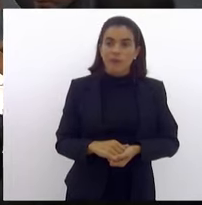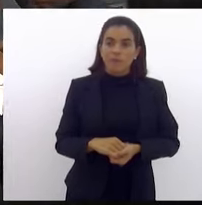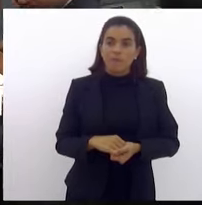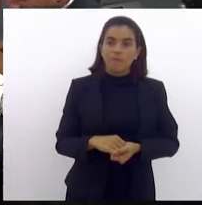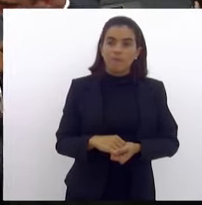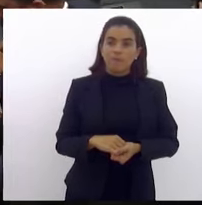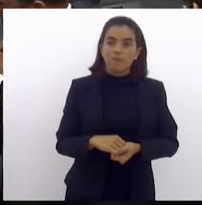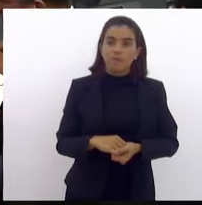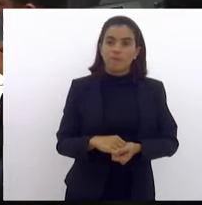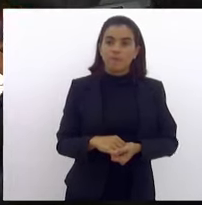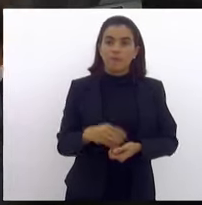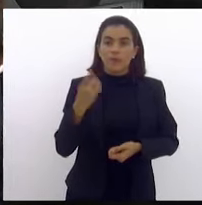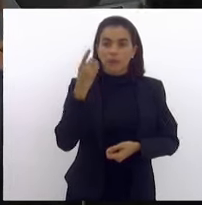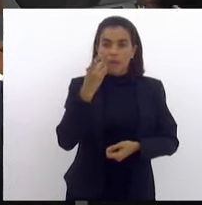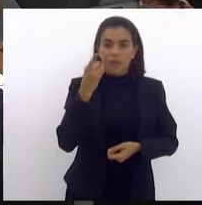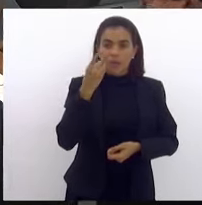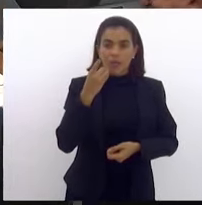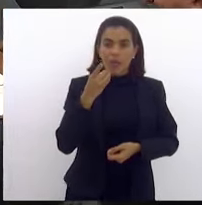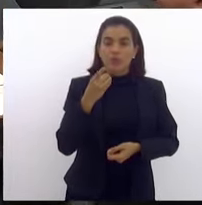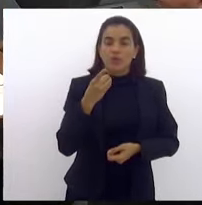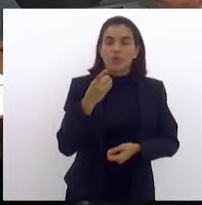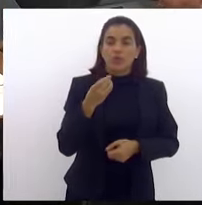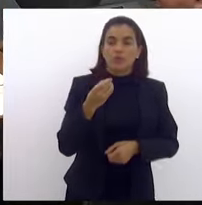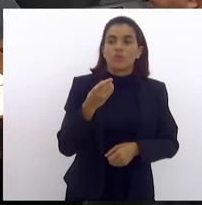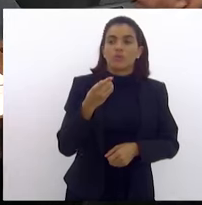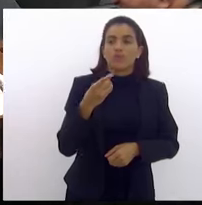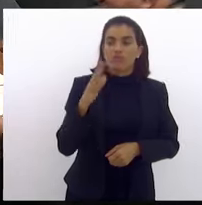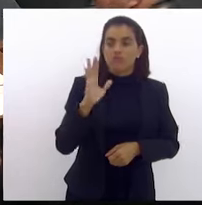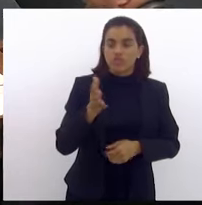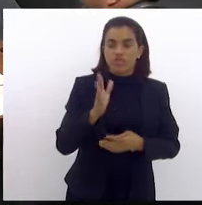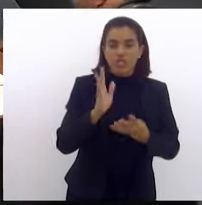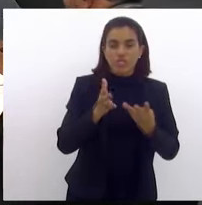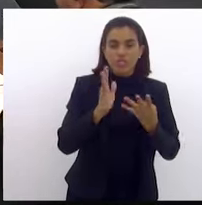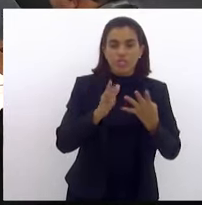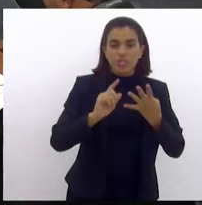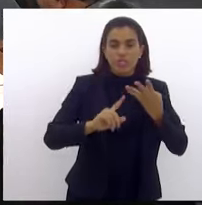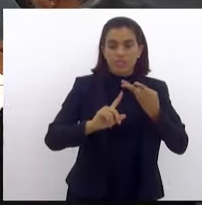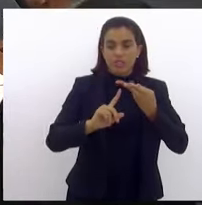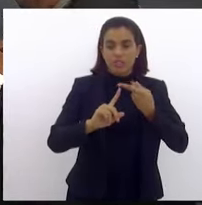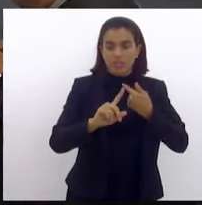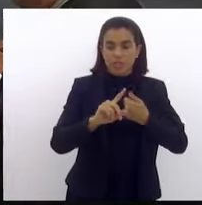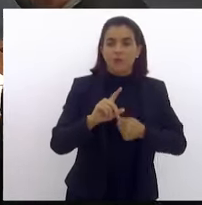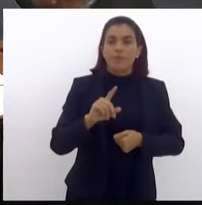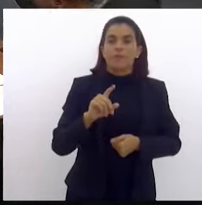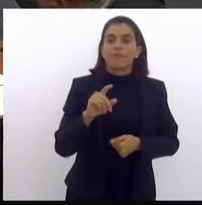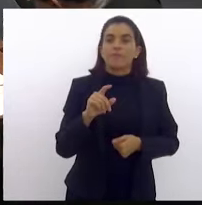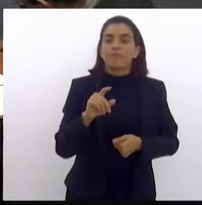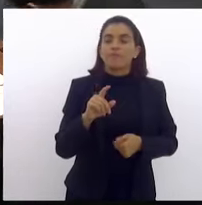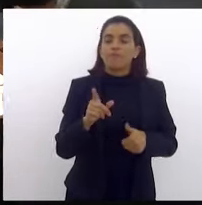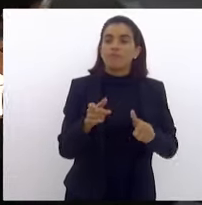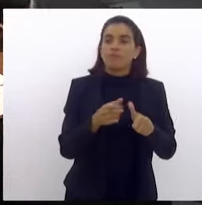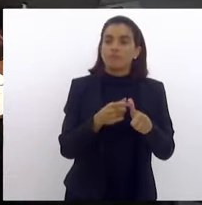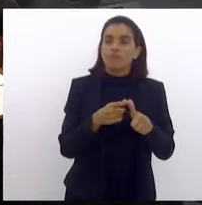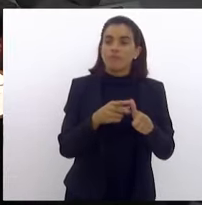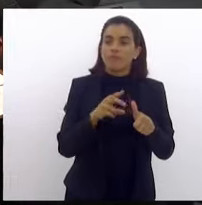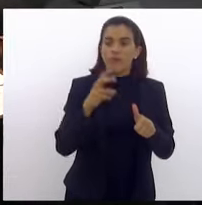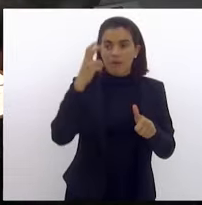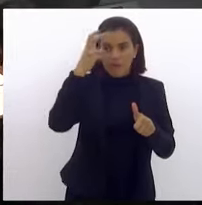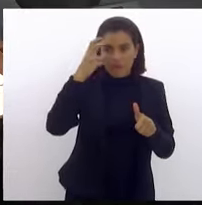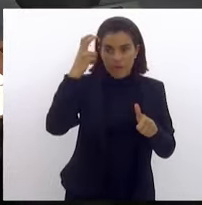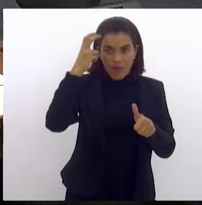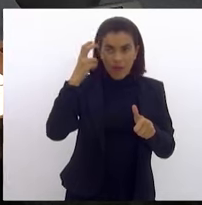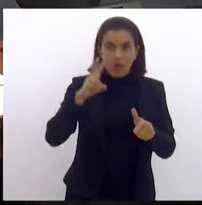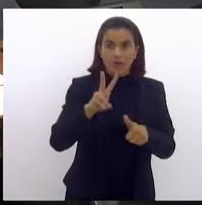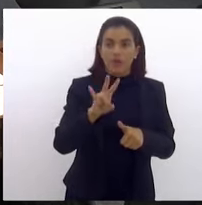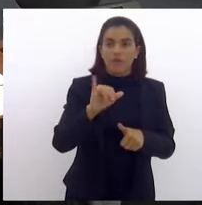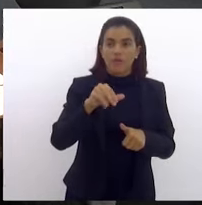Deputado, doutor Serginho foi, Fred Pacheco foi, Filipinho Raves, Guilherme Delaroli, Verônica foi,